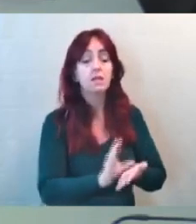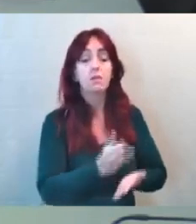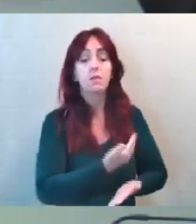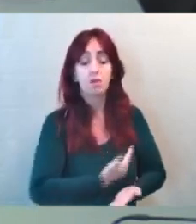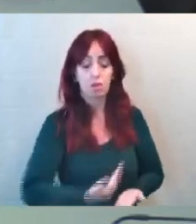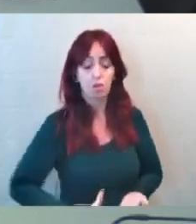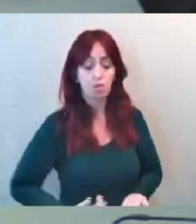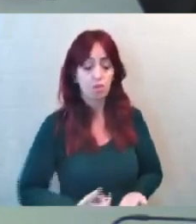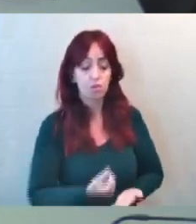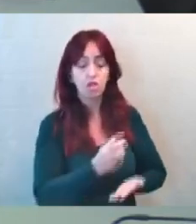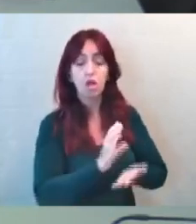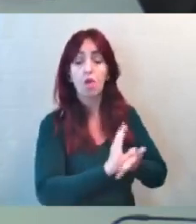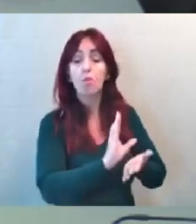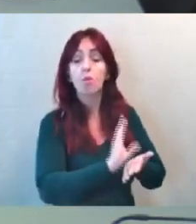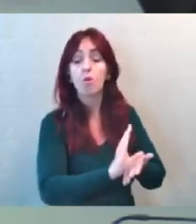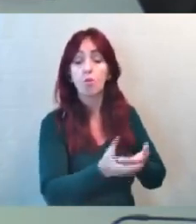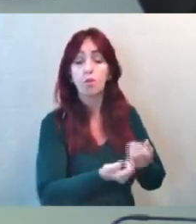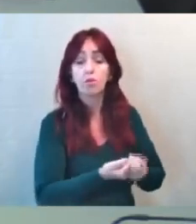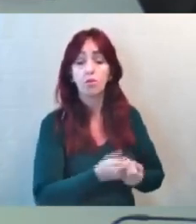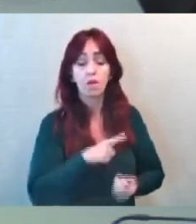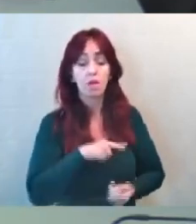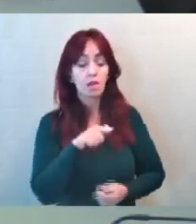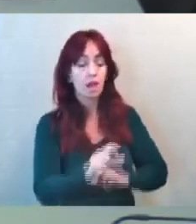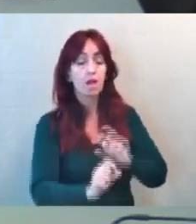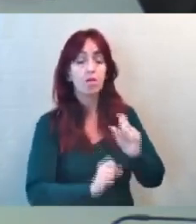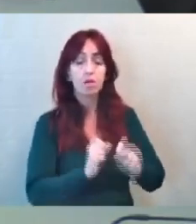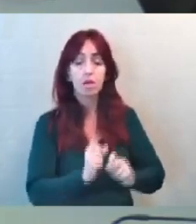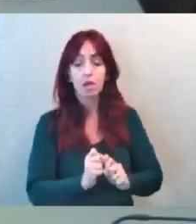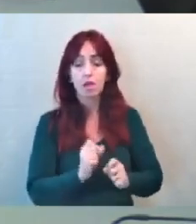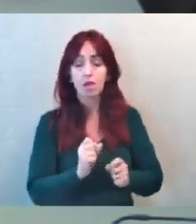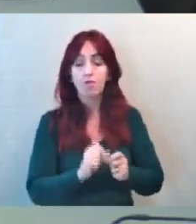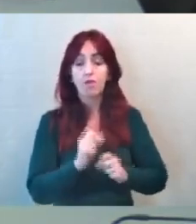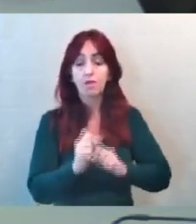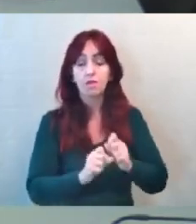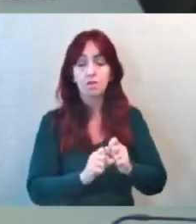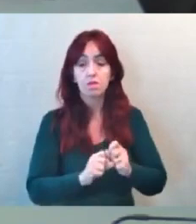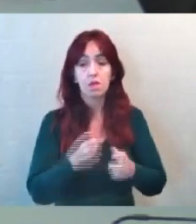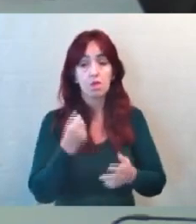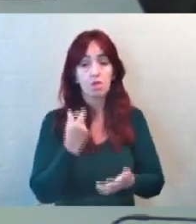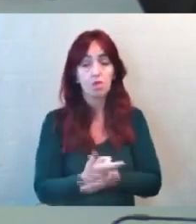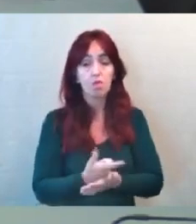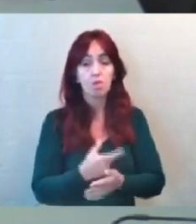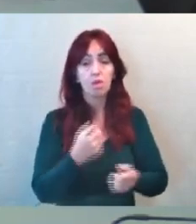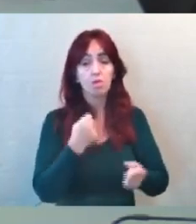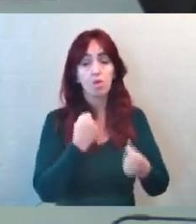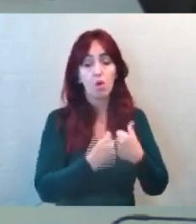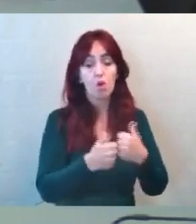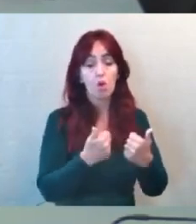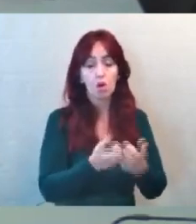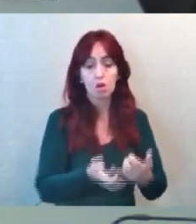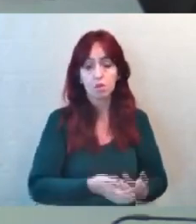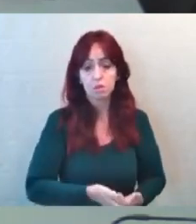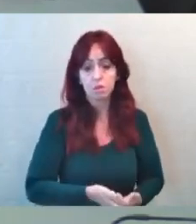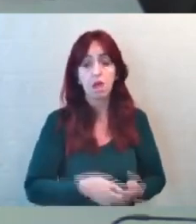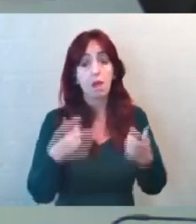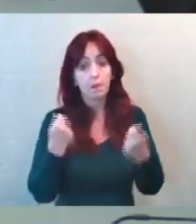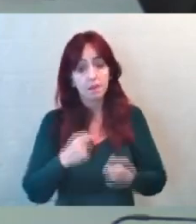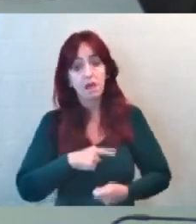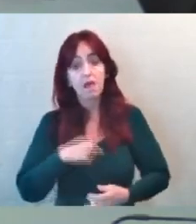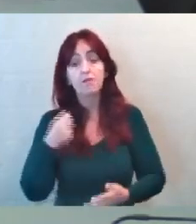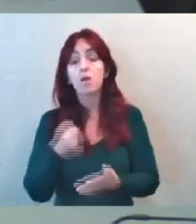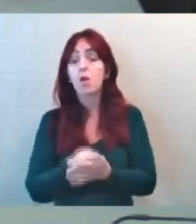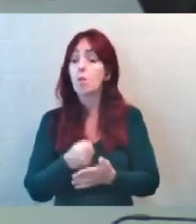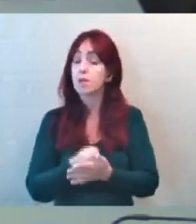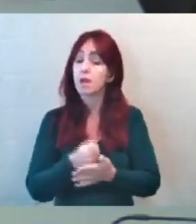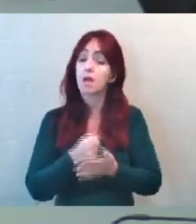que estão lá fazendo aquisição dos ônibus. Isso não deveria ser uma obrigação contratual a